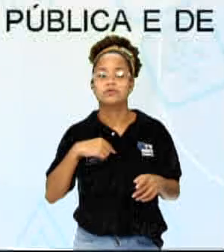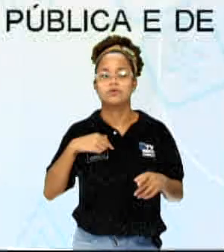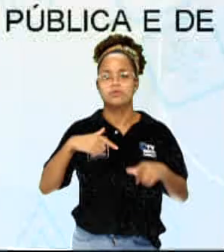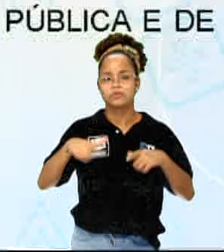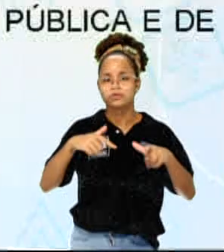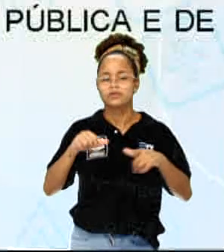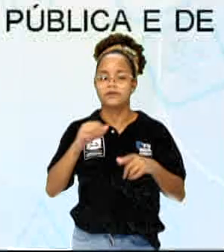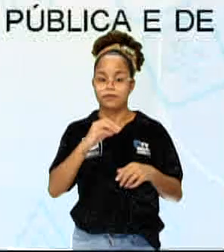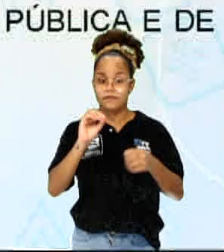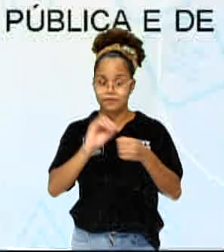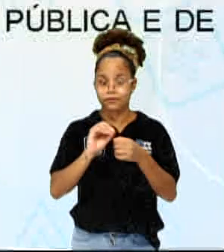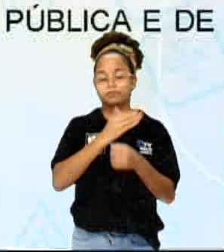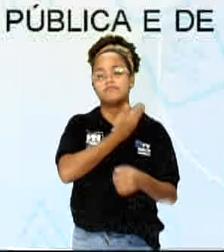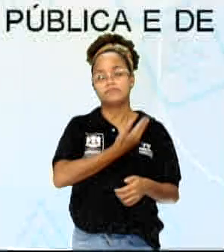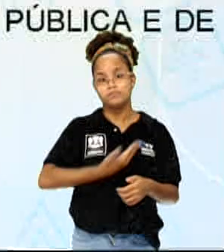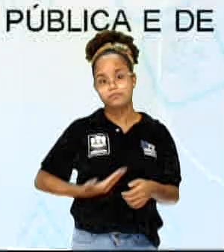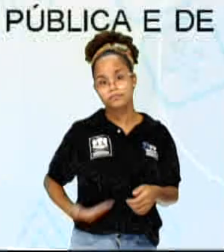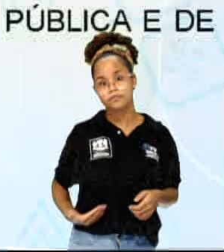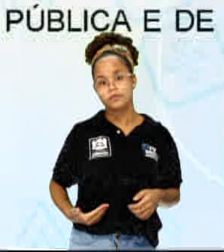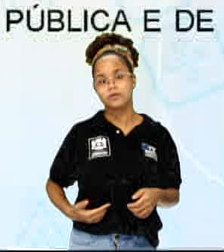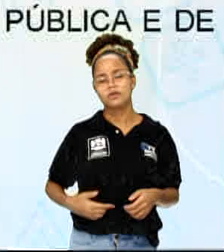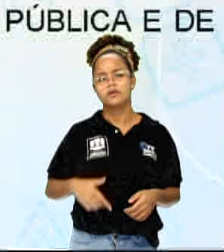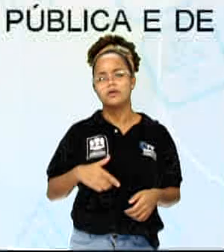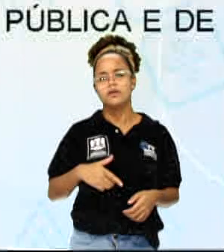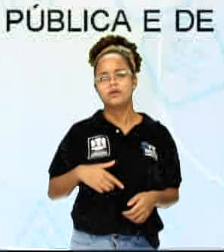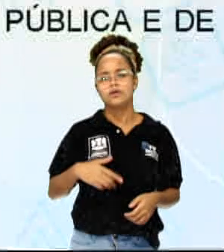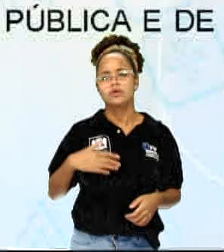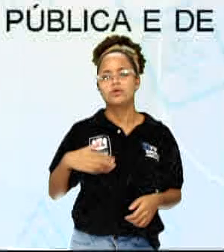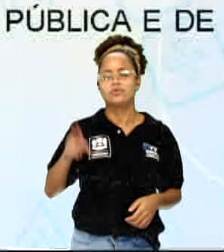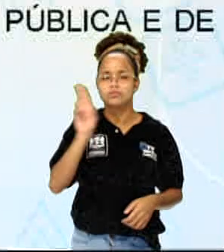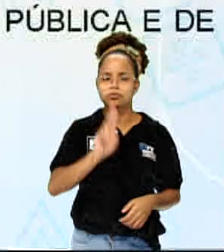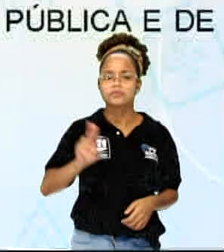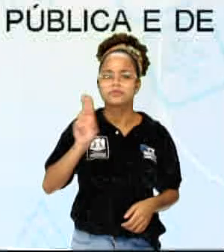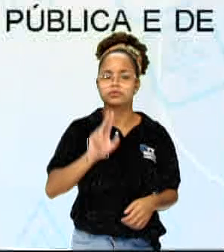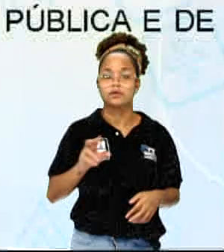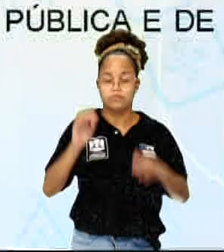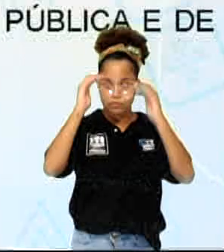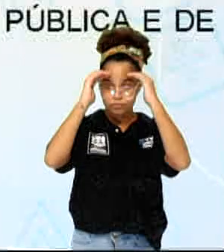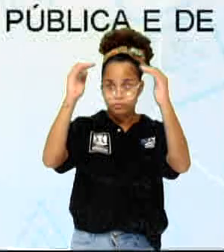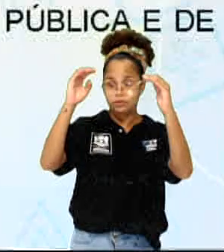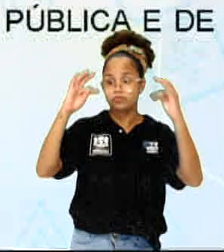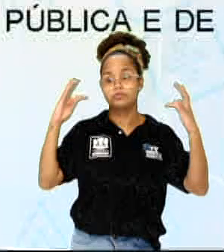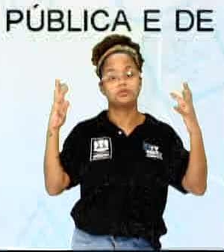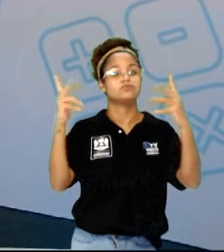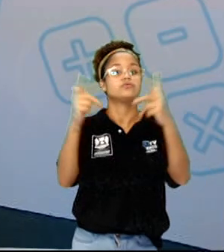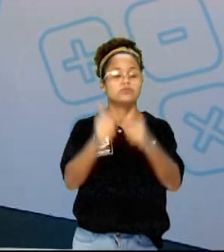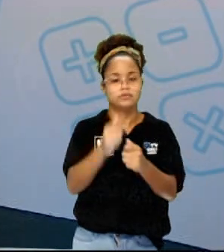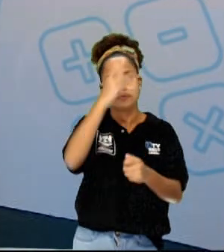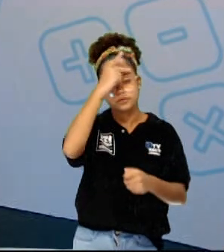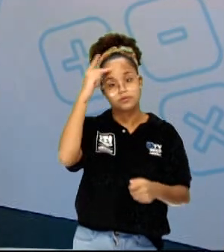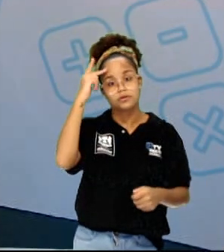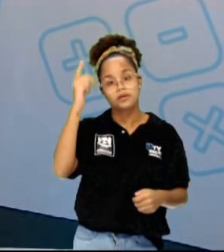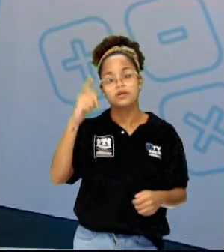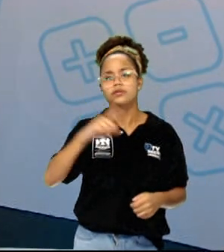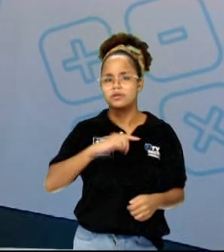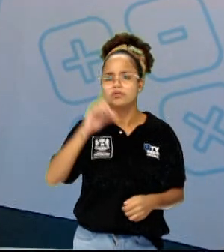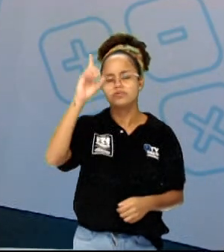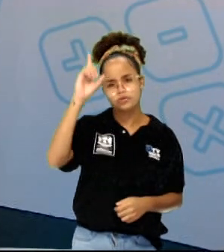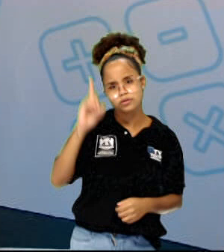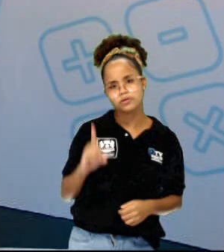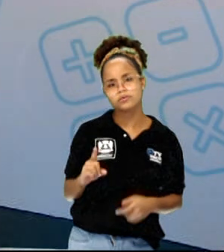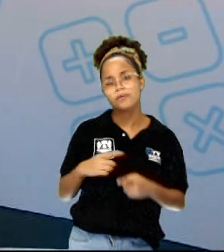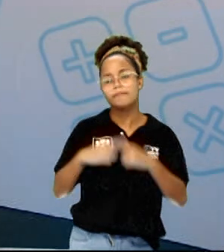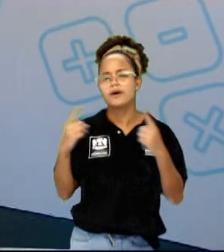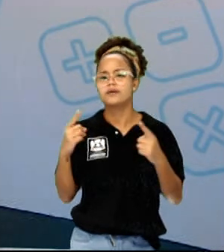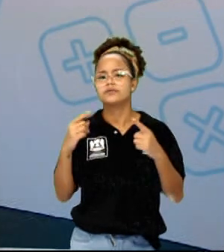vida pública e de gozar do respeito dos seus semelhantes. Não é? Temos o direito, mas é importante também